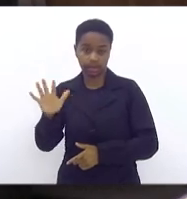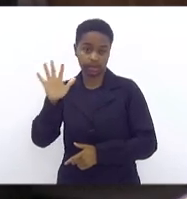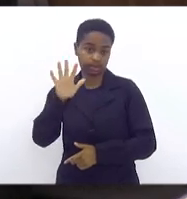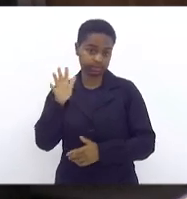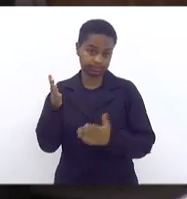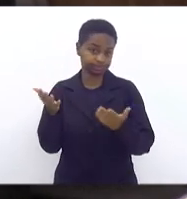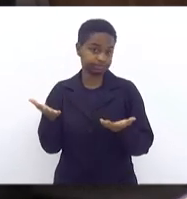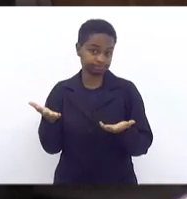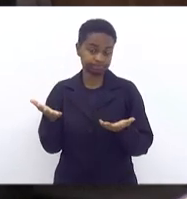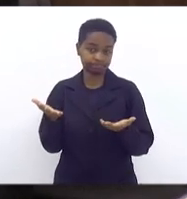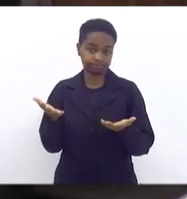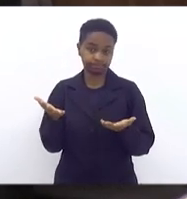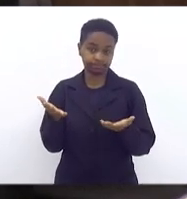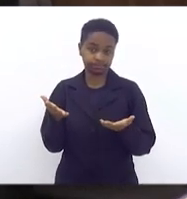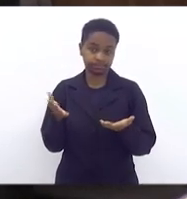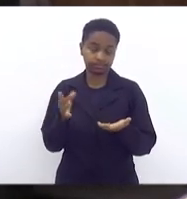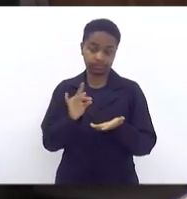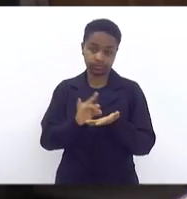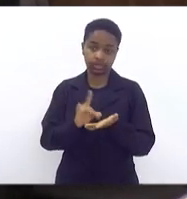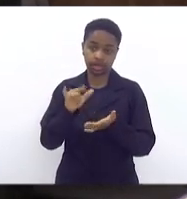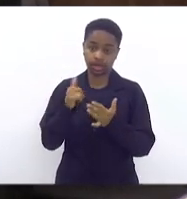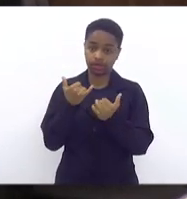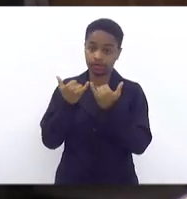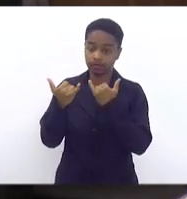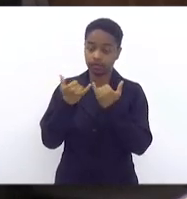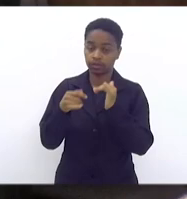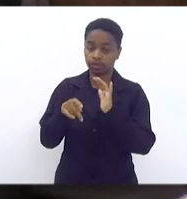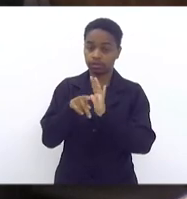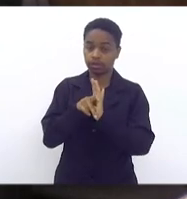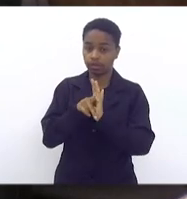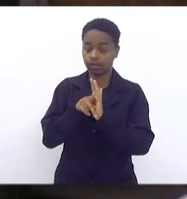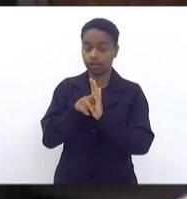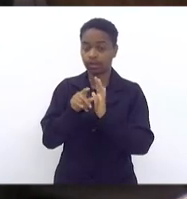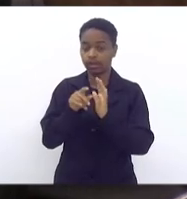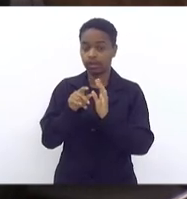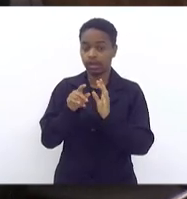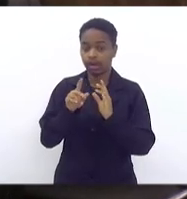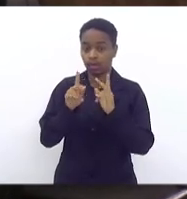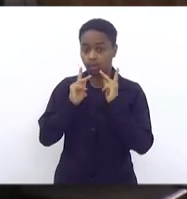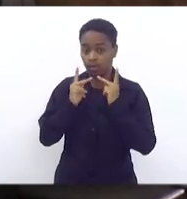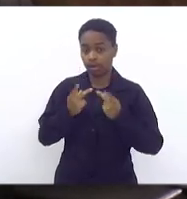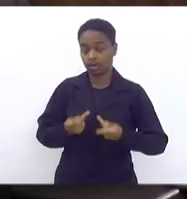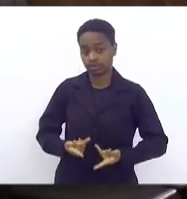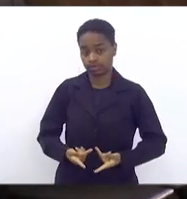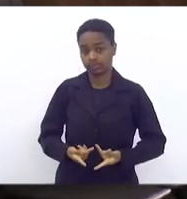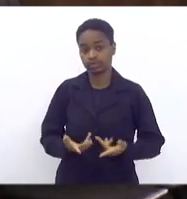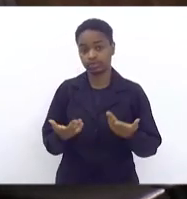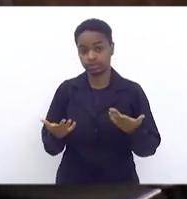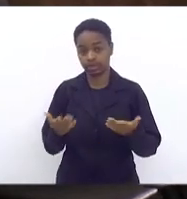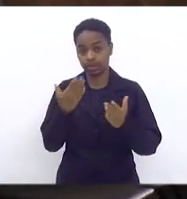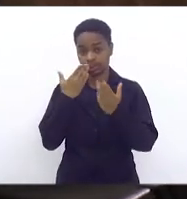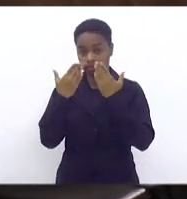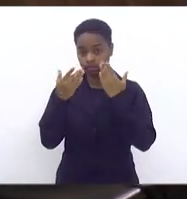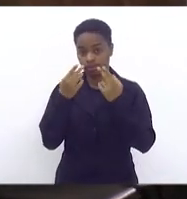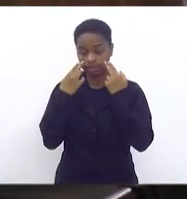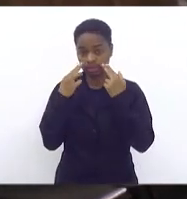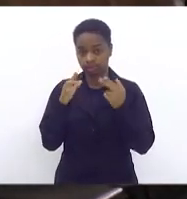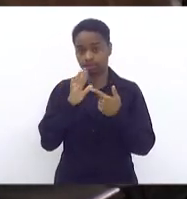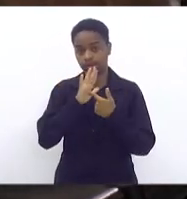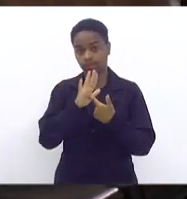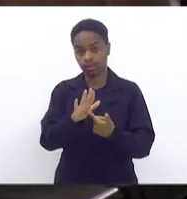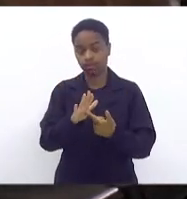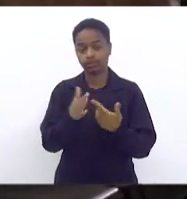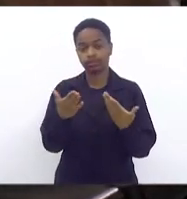esse é um esse é uma um dado da natureza humana que a psicologia do testemunho explica então é fundamental